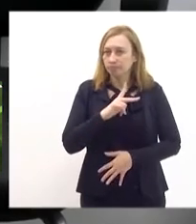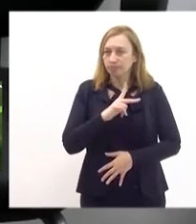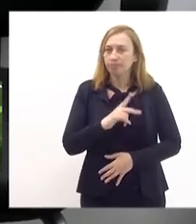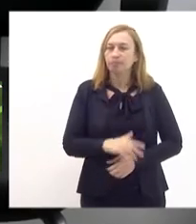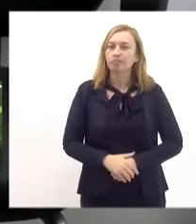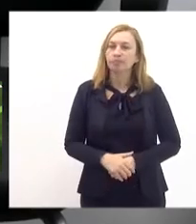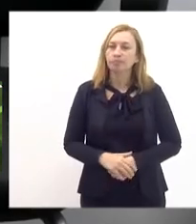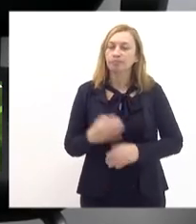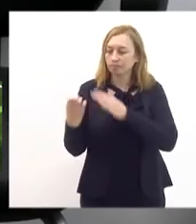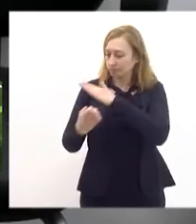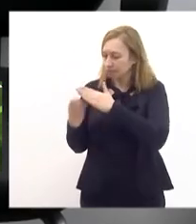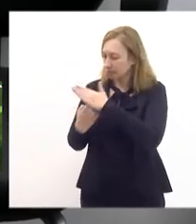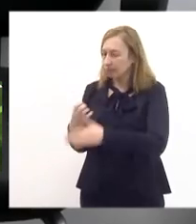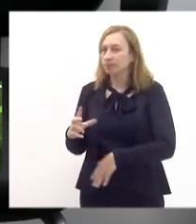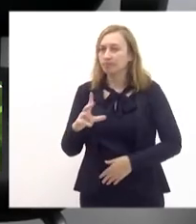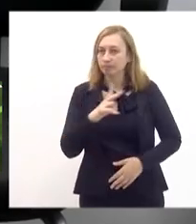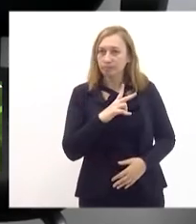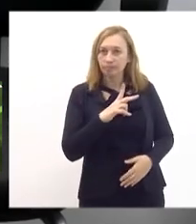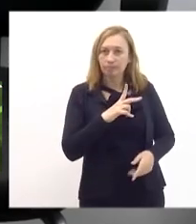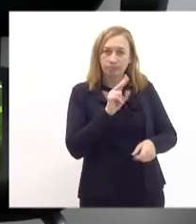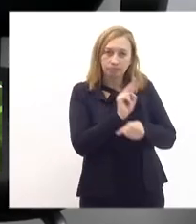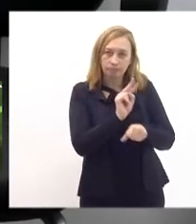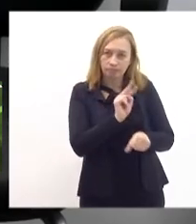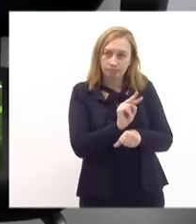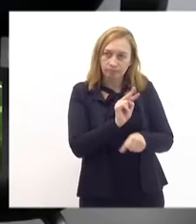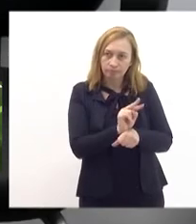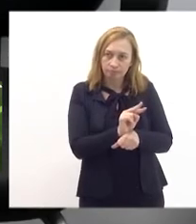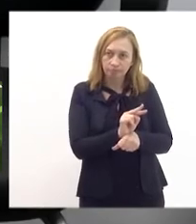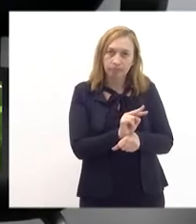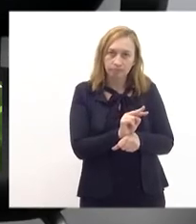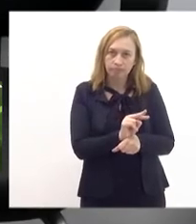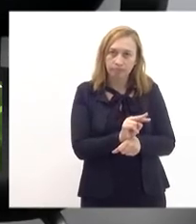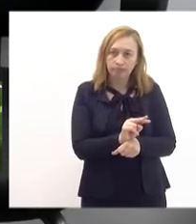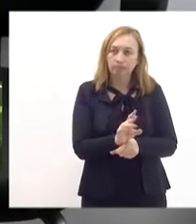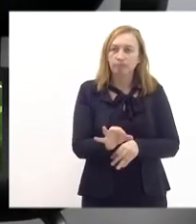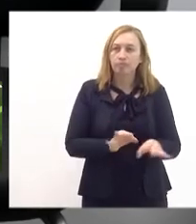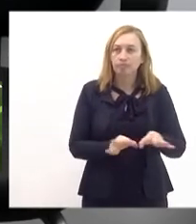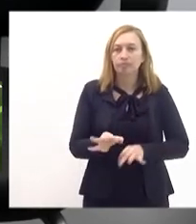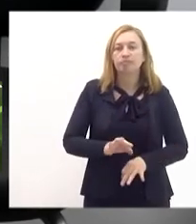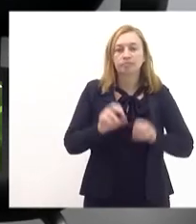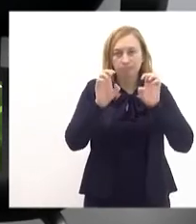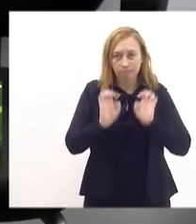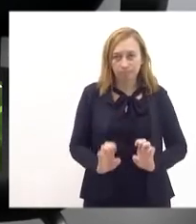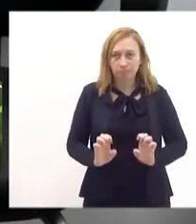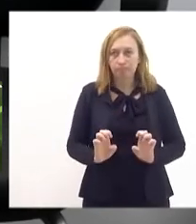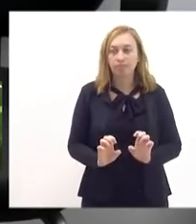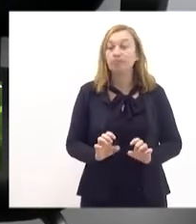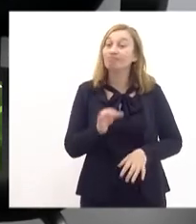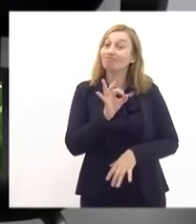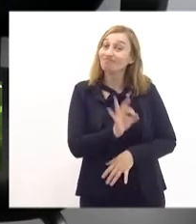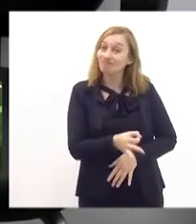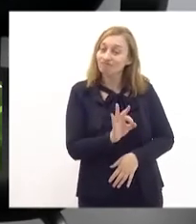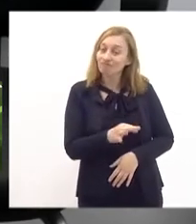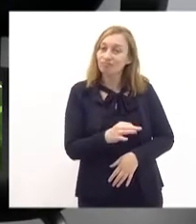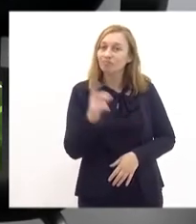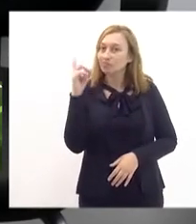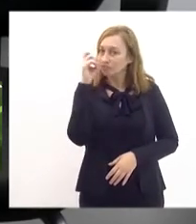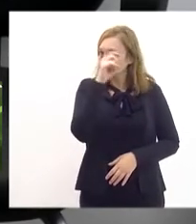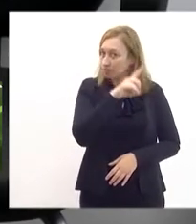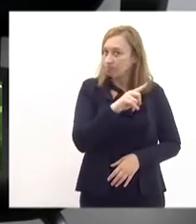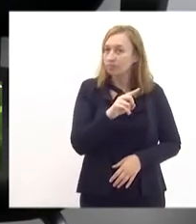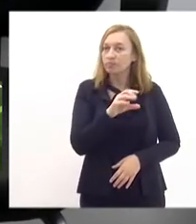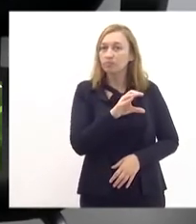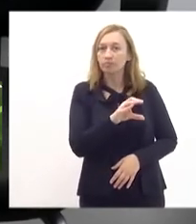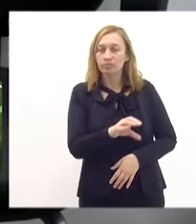de empresas privadas que fazem o monitoramento do programa de integridade. Porque, obviamente, seria muito difícil para a